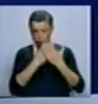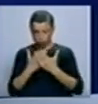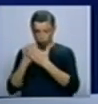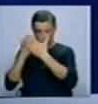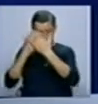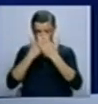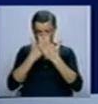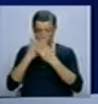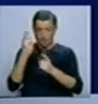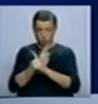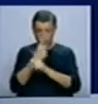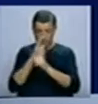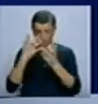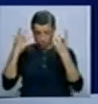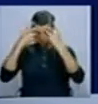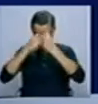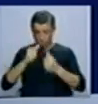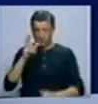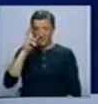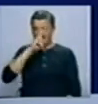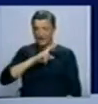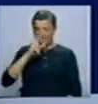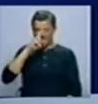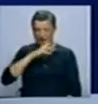faz com que esse gás não